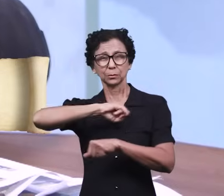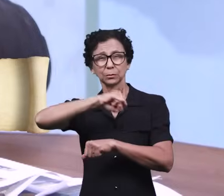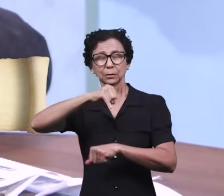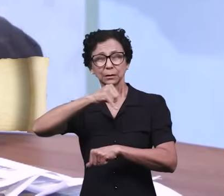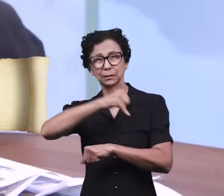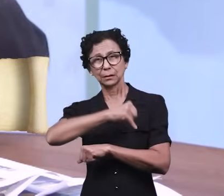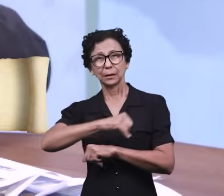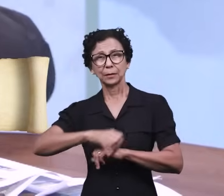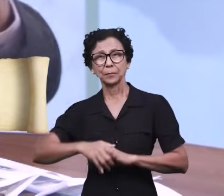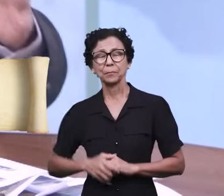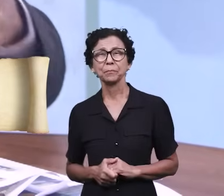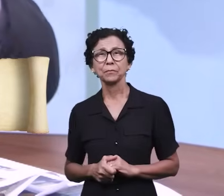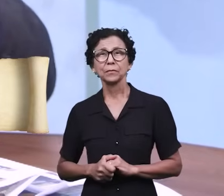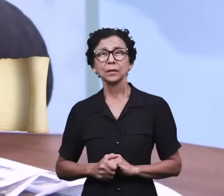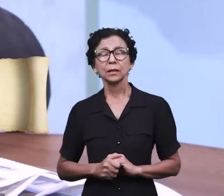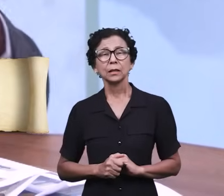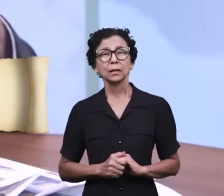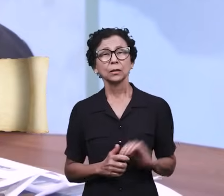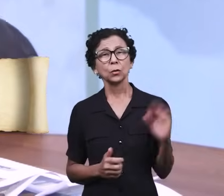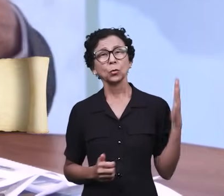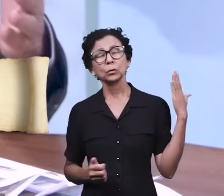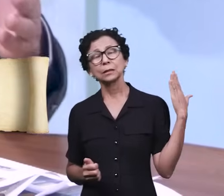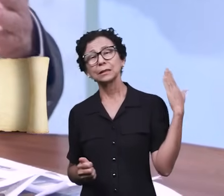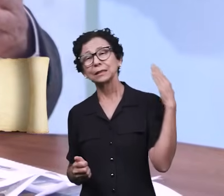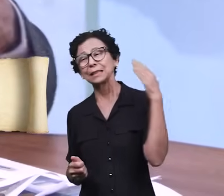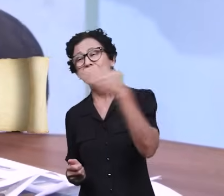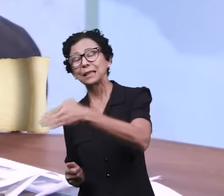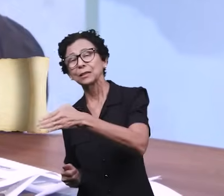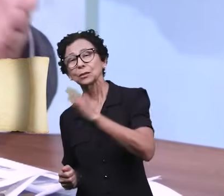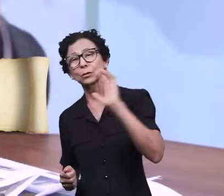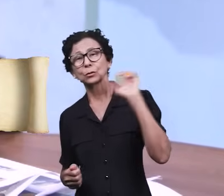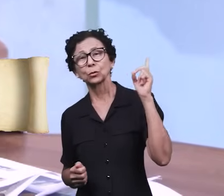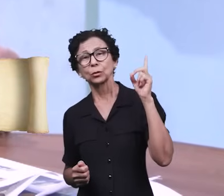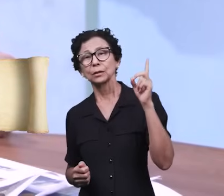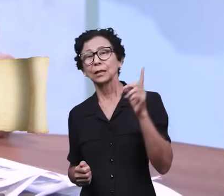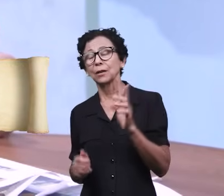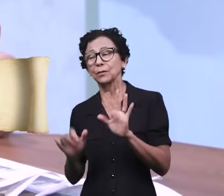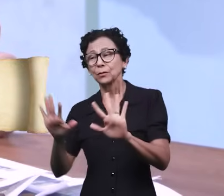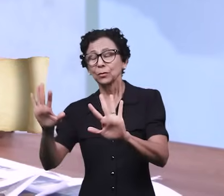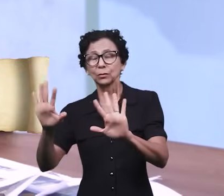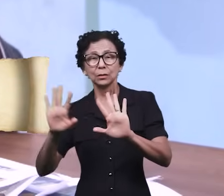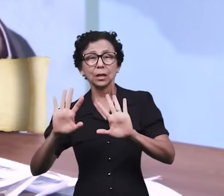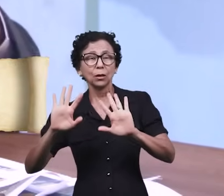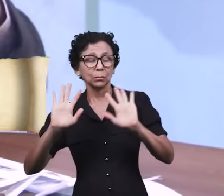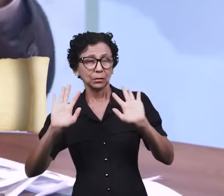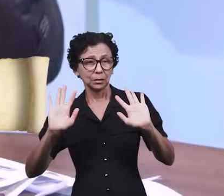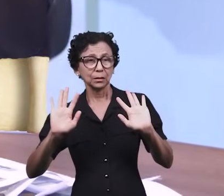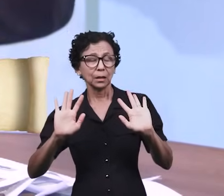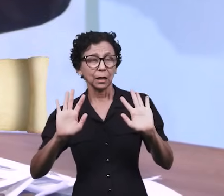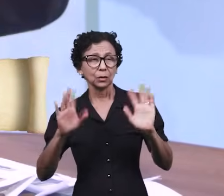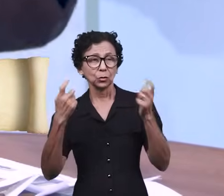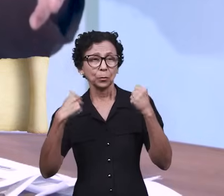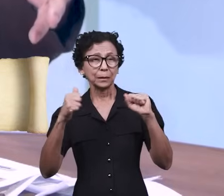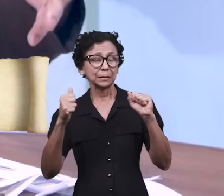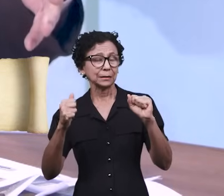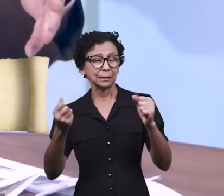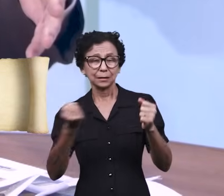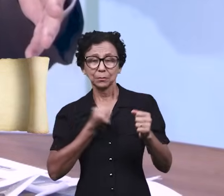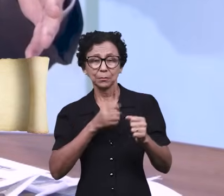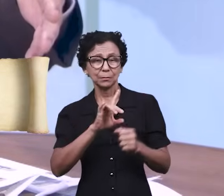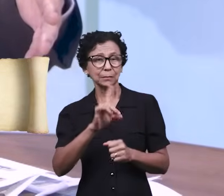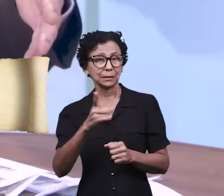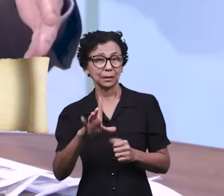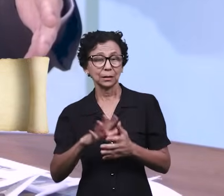a ele, mas ele disse, eu vou pagar porque eu não vou oferecer ao Senhor algo que não me custe nada. E quando ele sacrificou